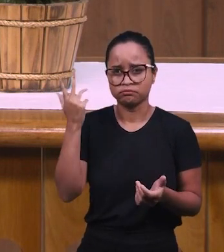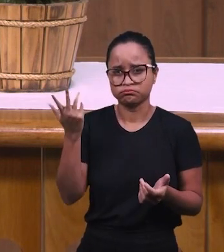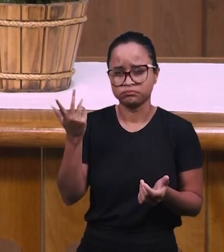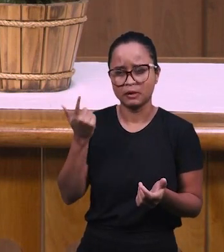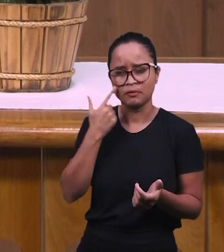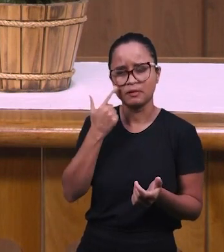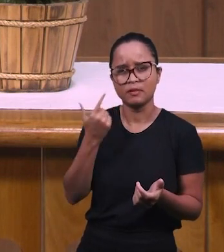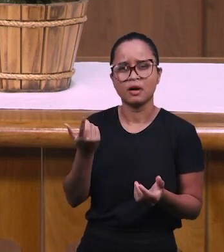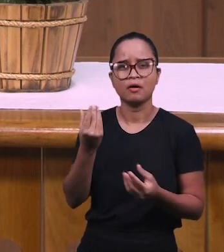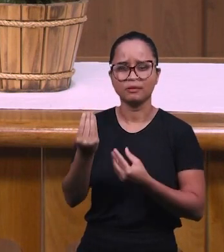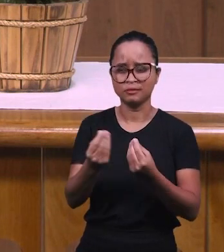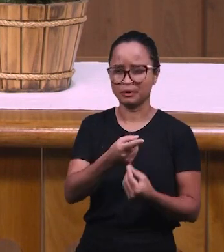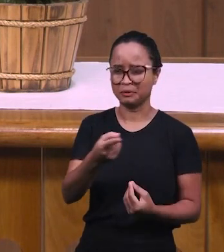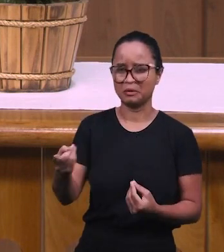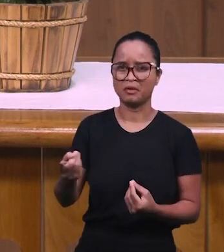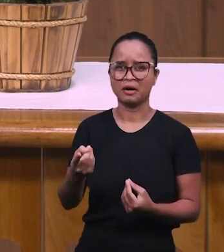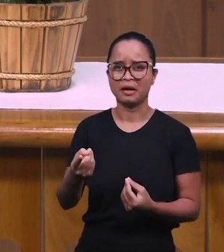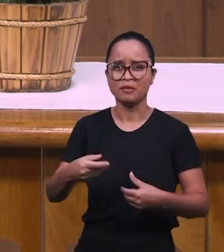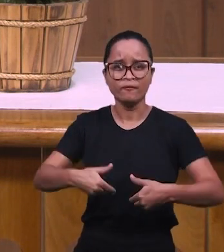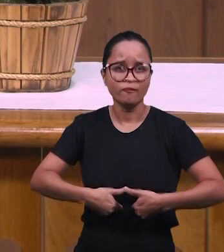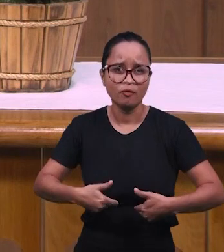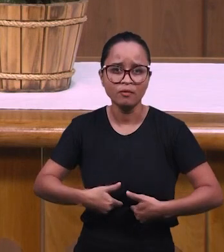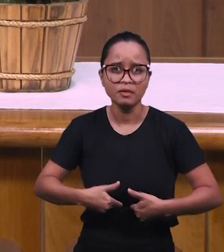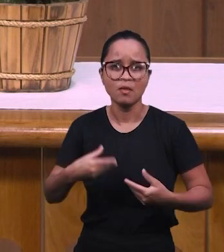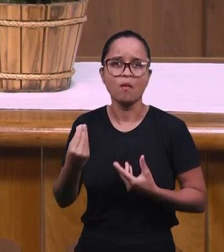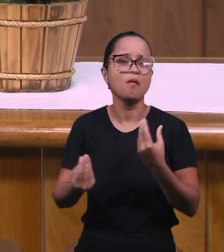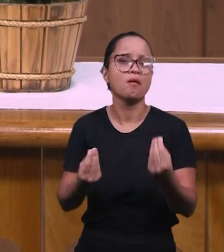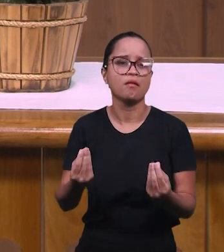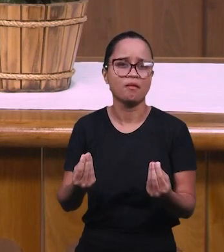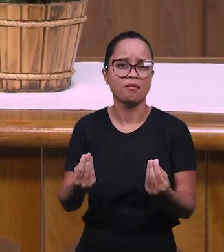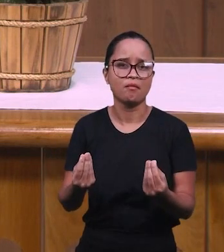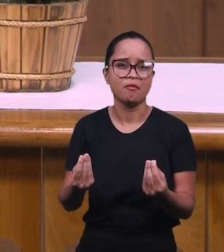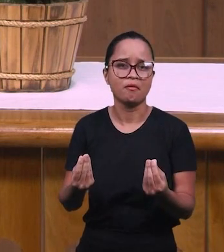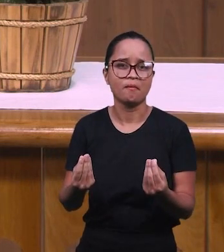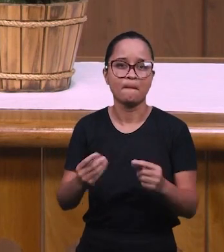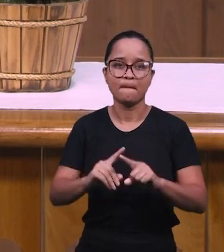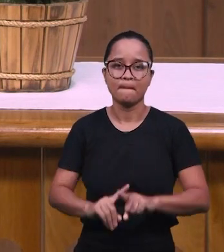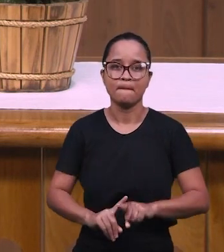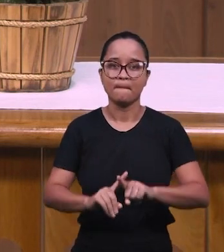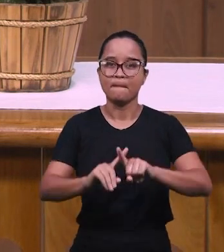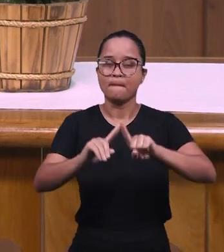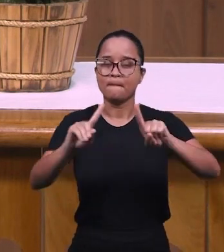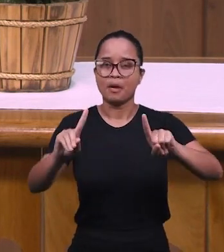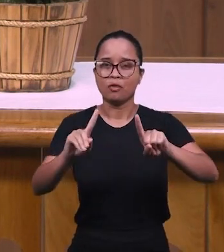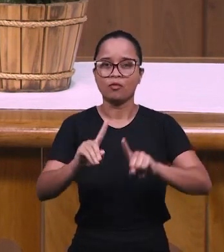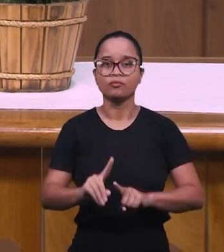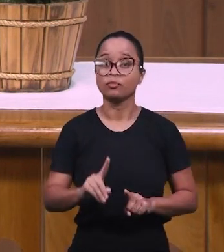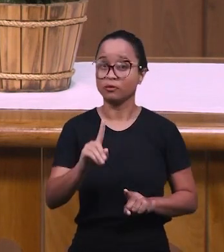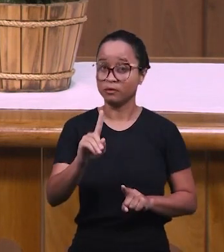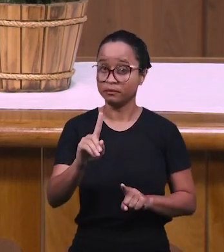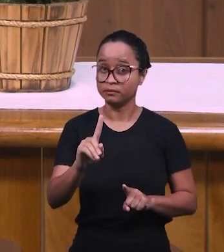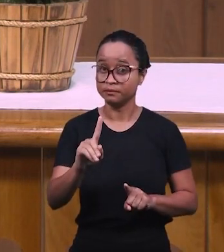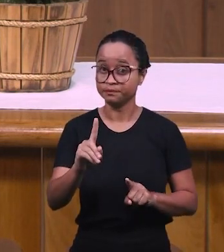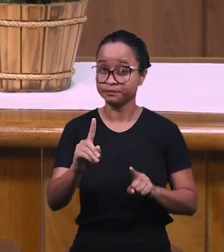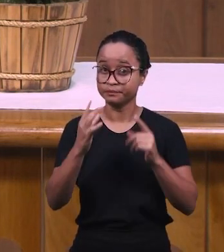naturalmente, não iria suprir a necessidade daquela multidão. Mas o que o Senhor quer nos